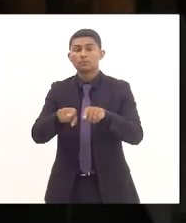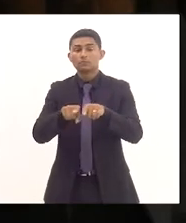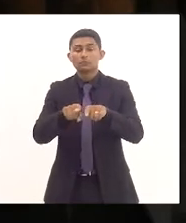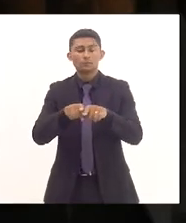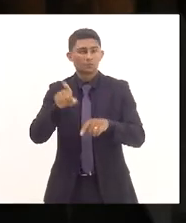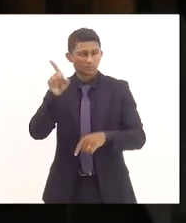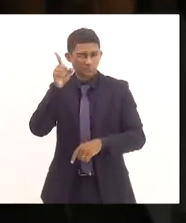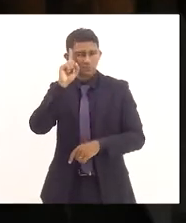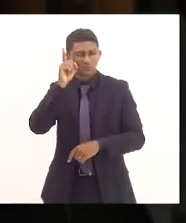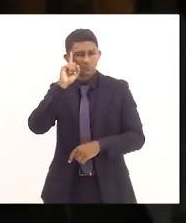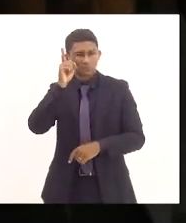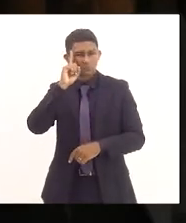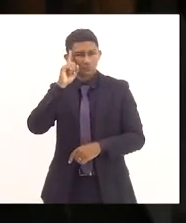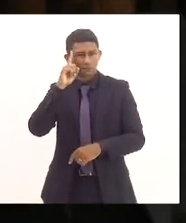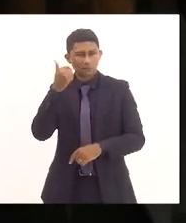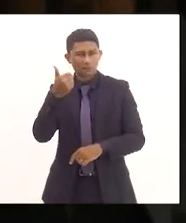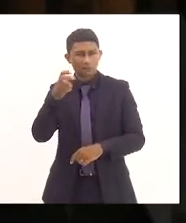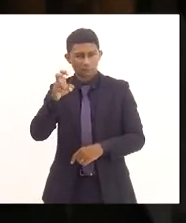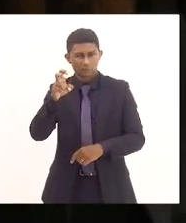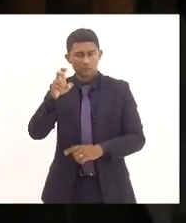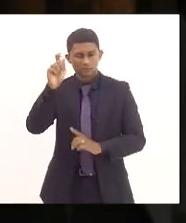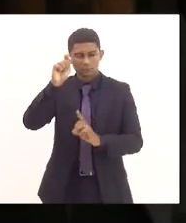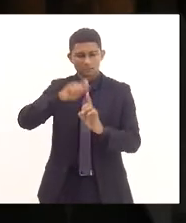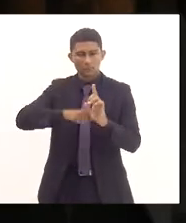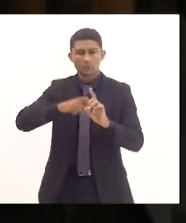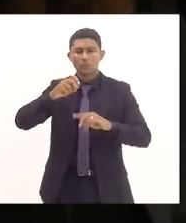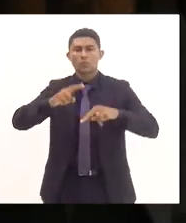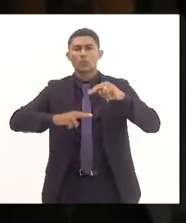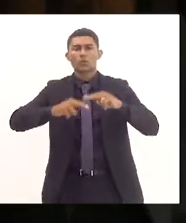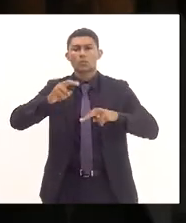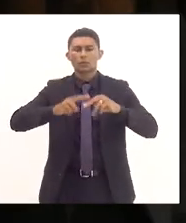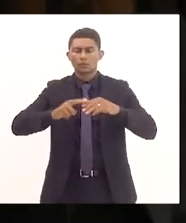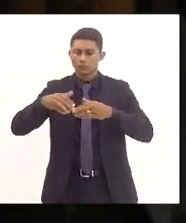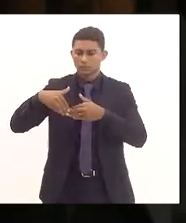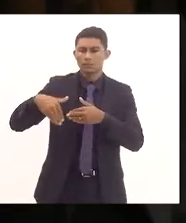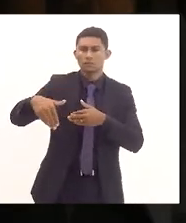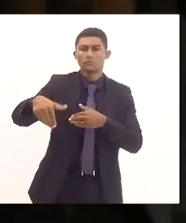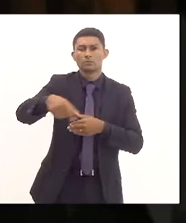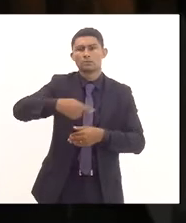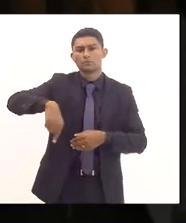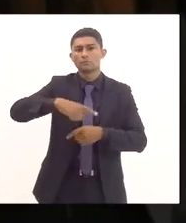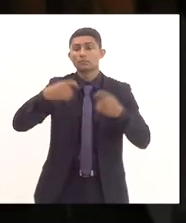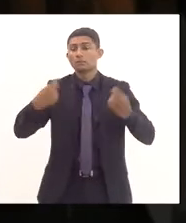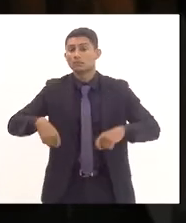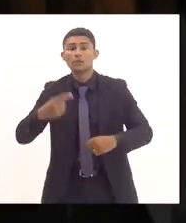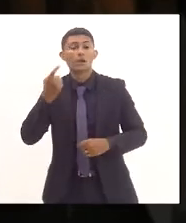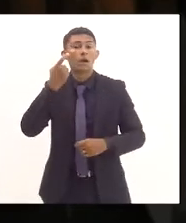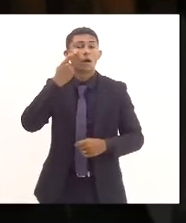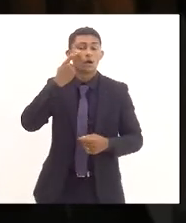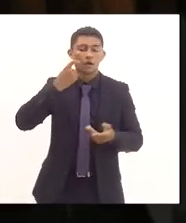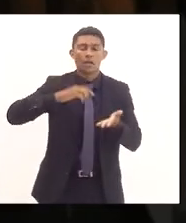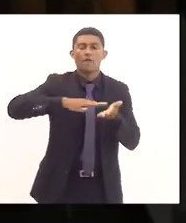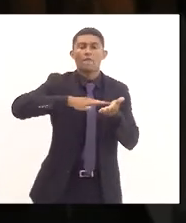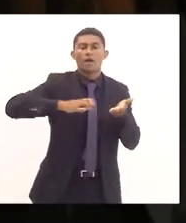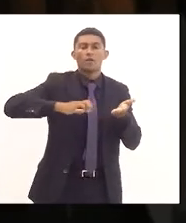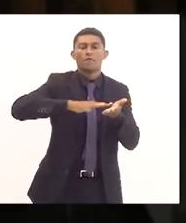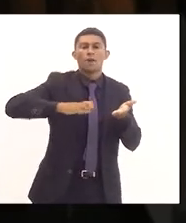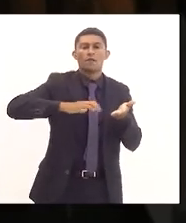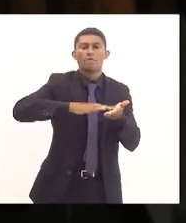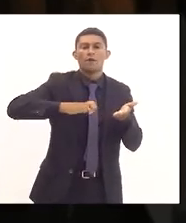Junho sejam pautados todos os vetos que estão